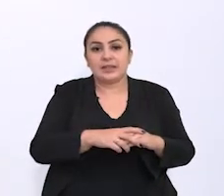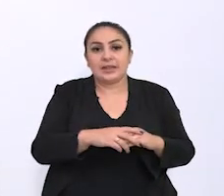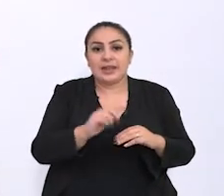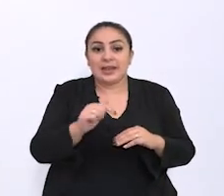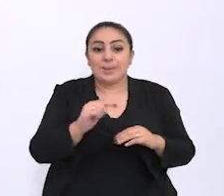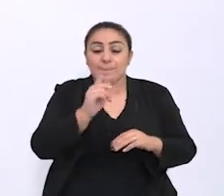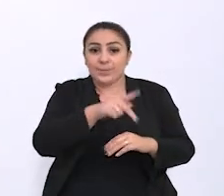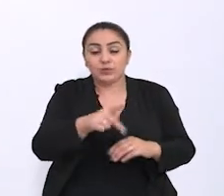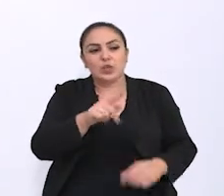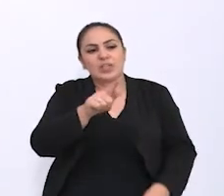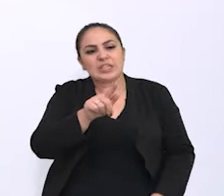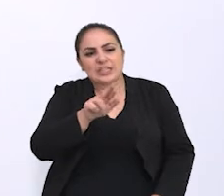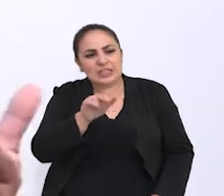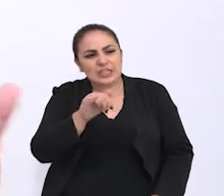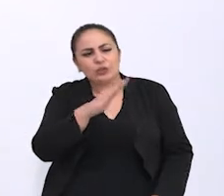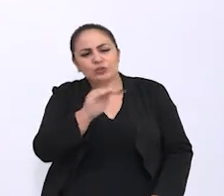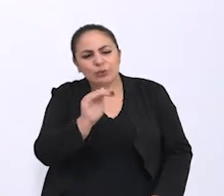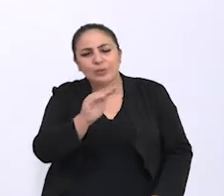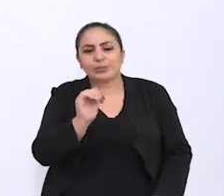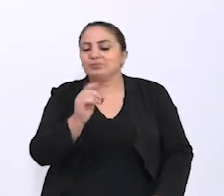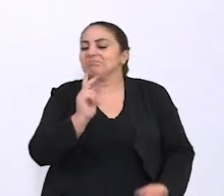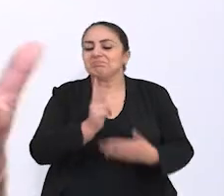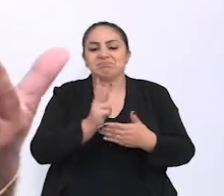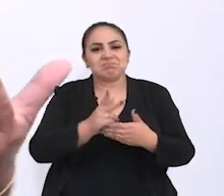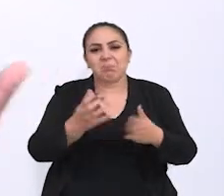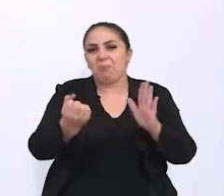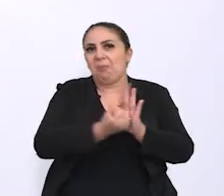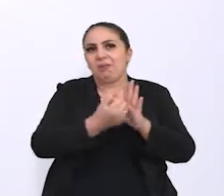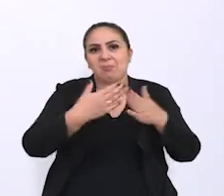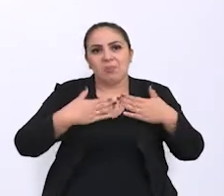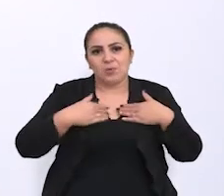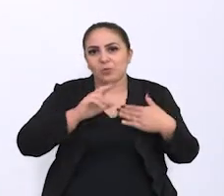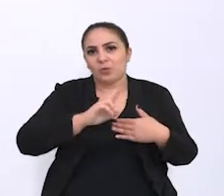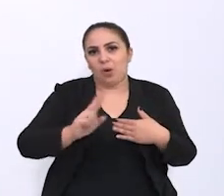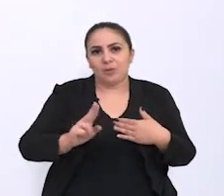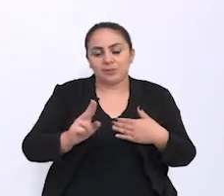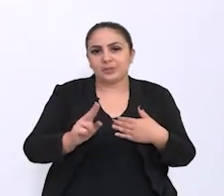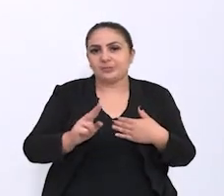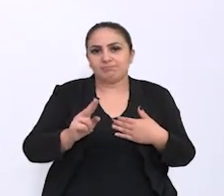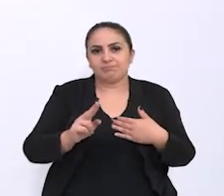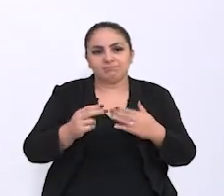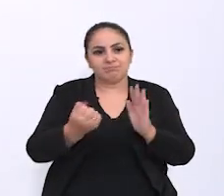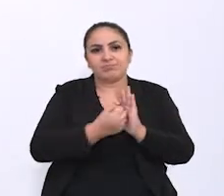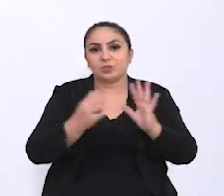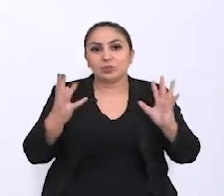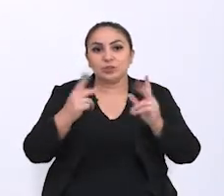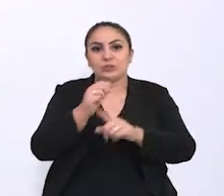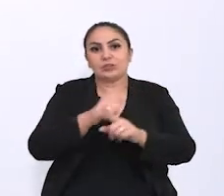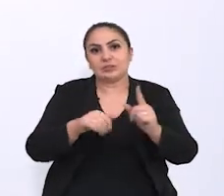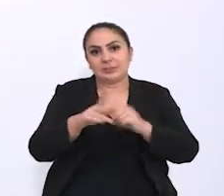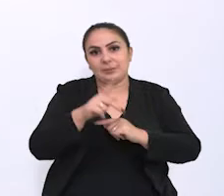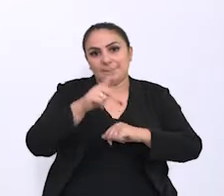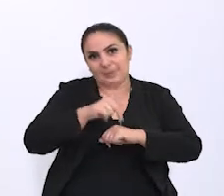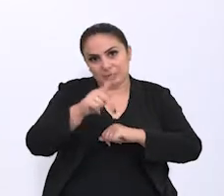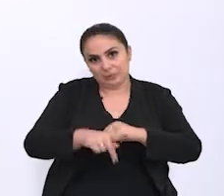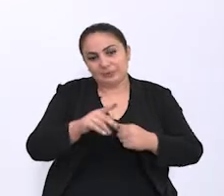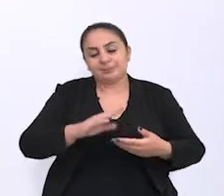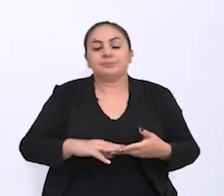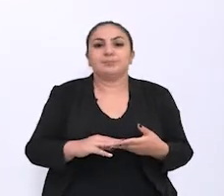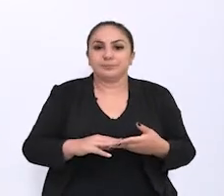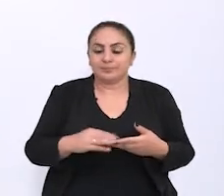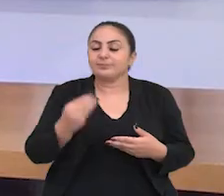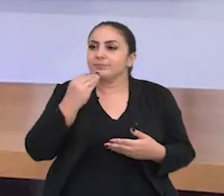Ali então também, professor gringo, professor gringo. Então ficou uma marca bem marcada em toda a sociedade passofundense,